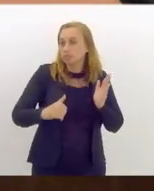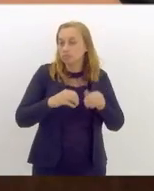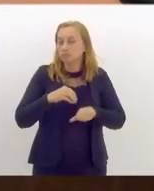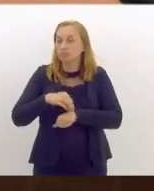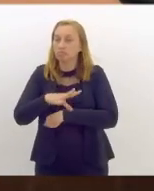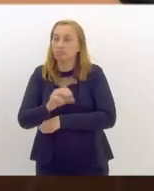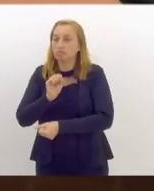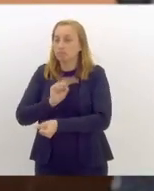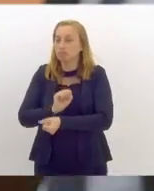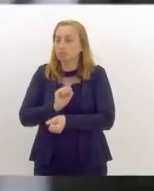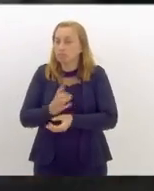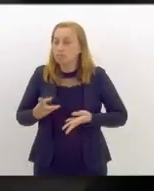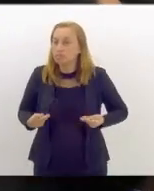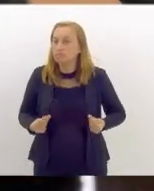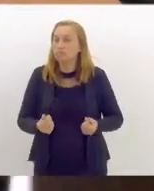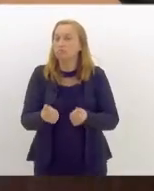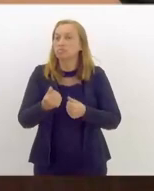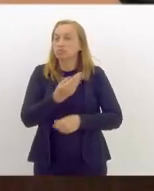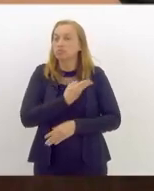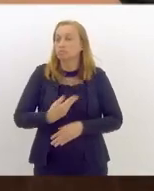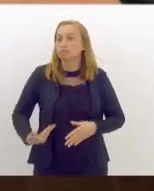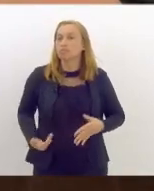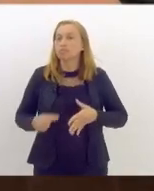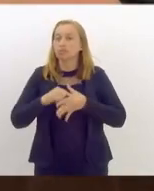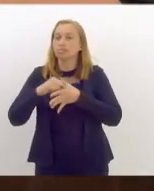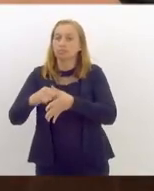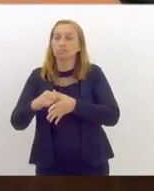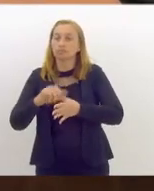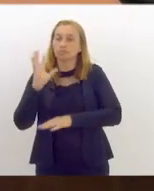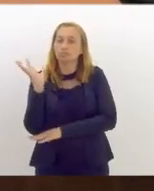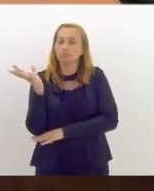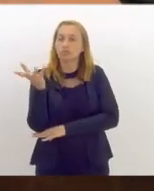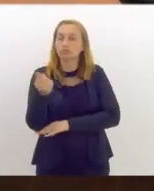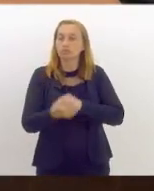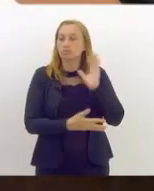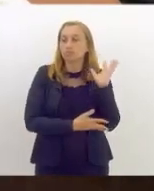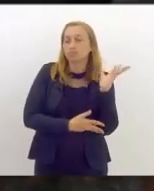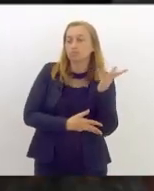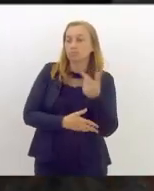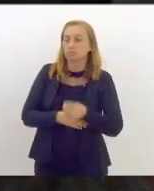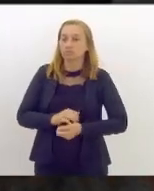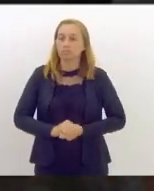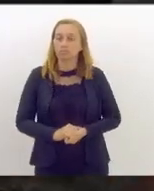e espera a sensibilidade do líder do governo para comer o ambiente